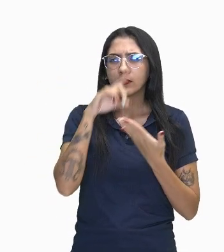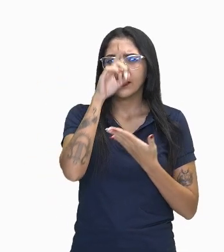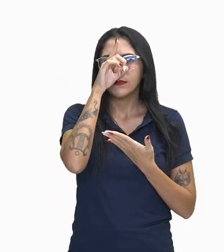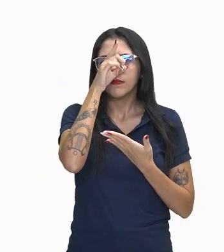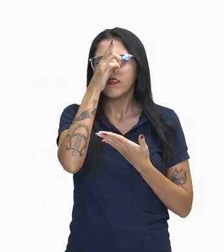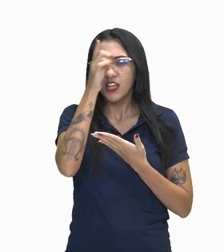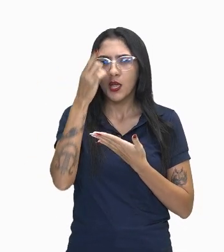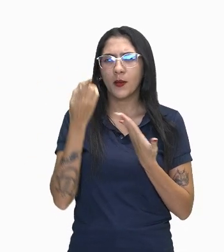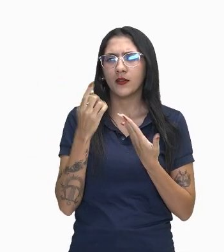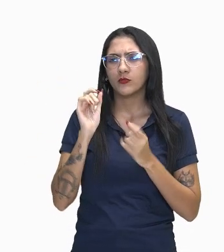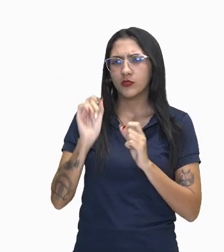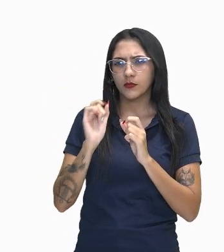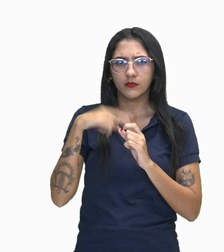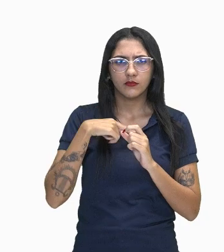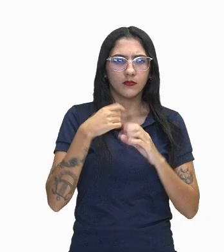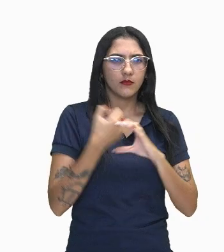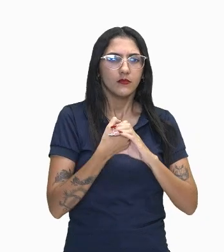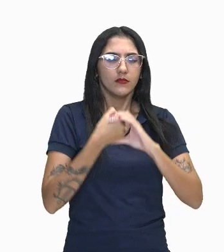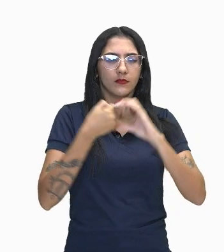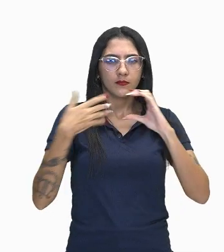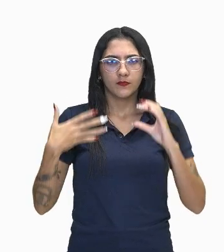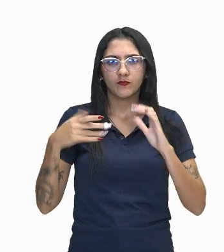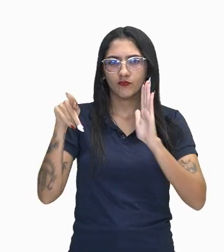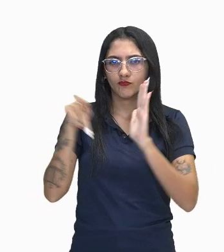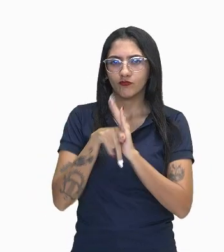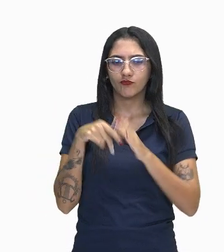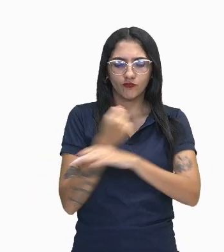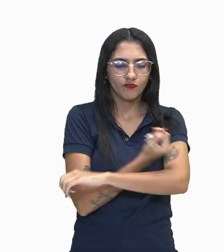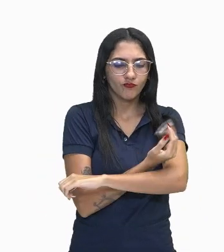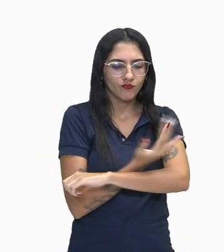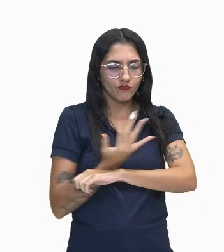atividades agrícolas ocorrem em uma área rural, então